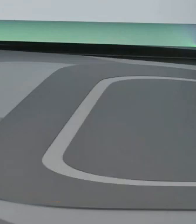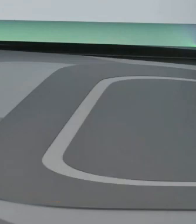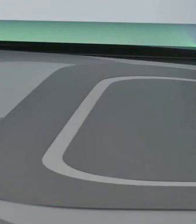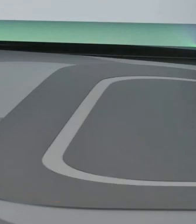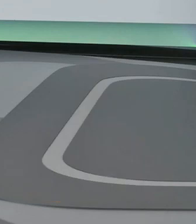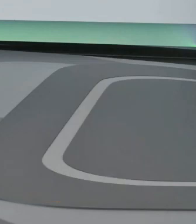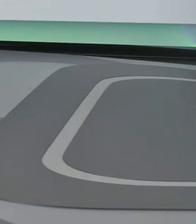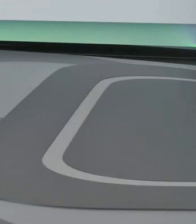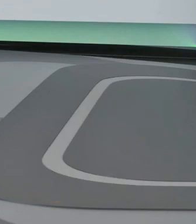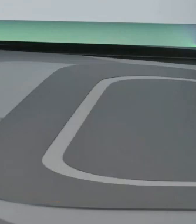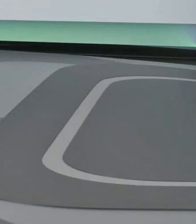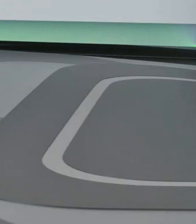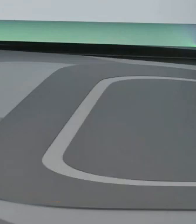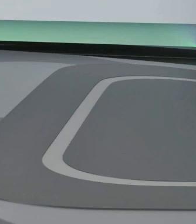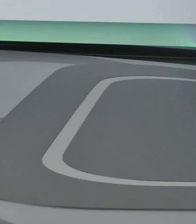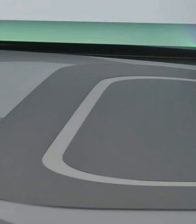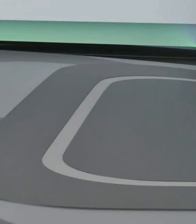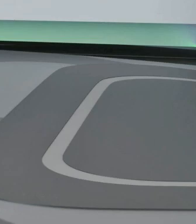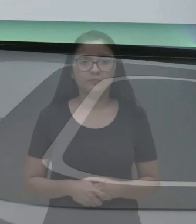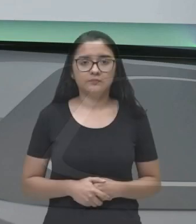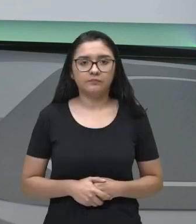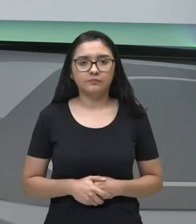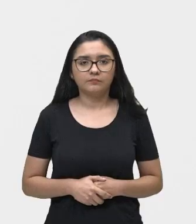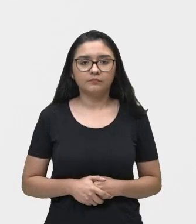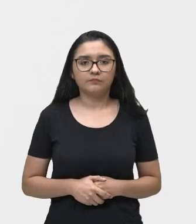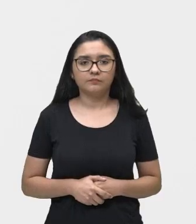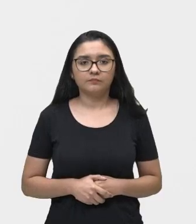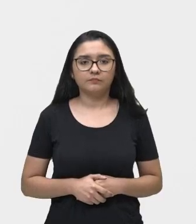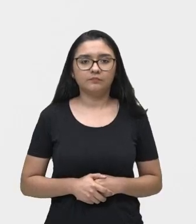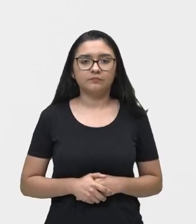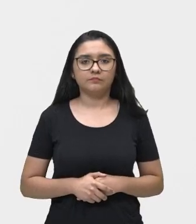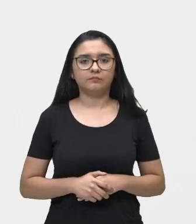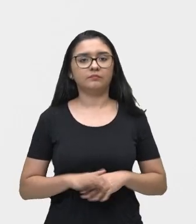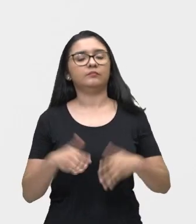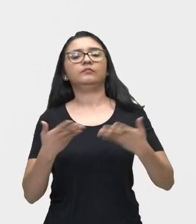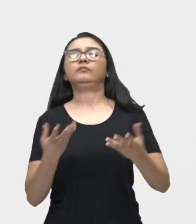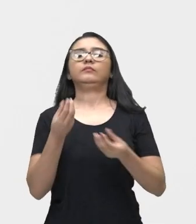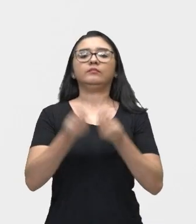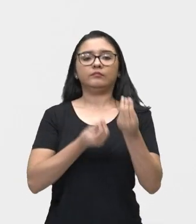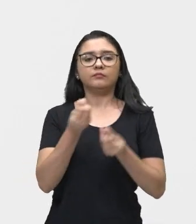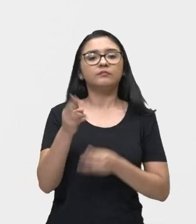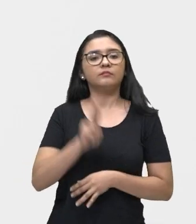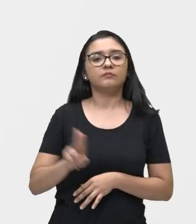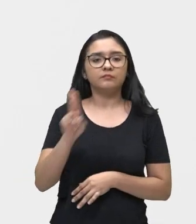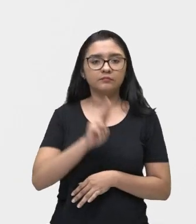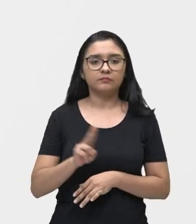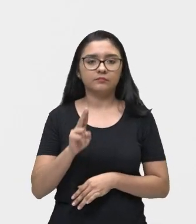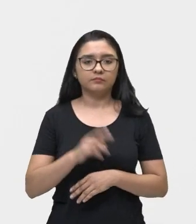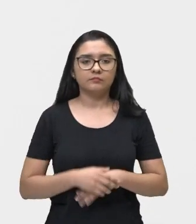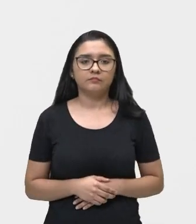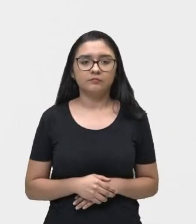são eles no nosso cotidiano. Aplicações de condução térmica. Olha aí comigo. Em nosso